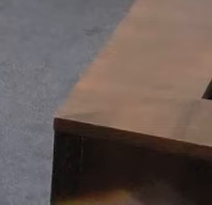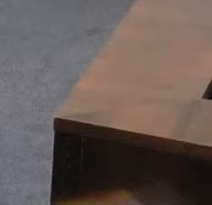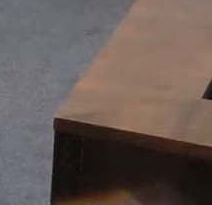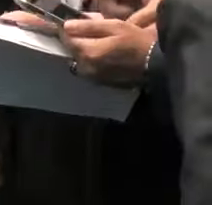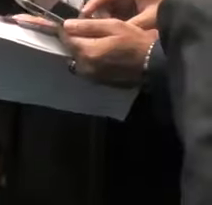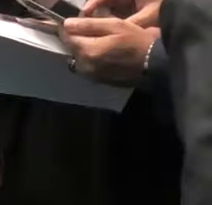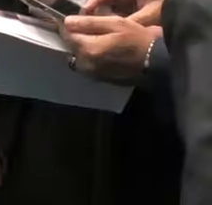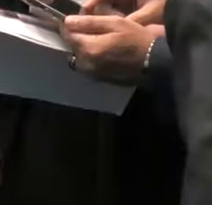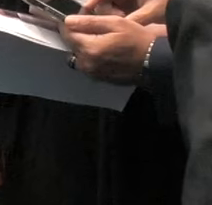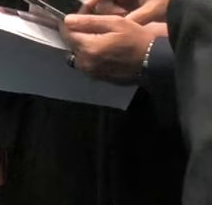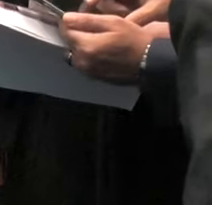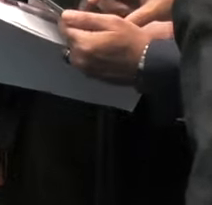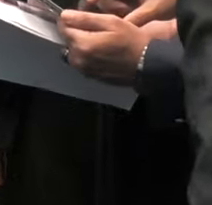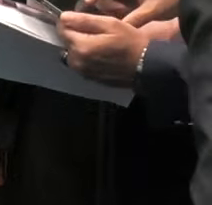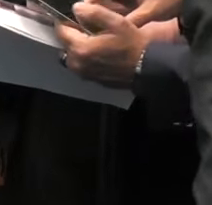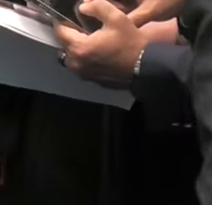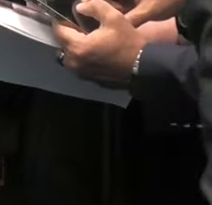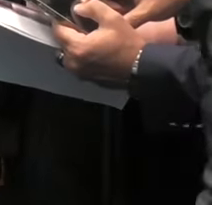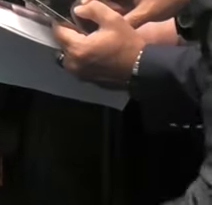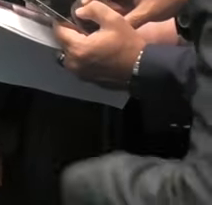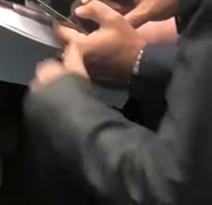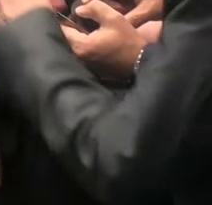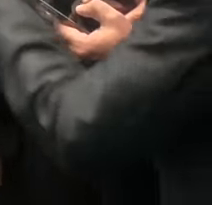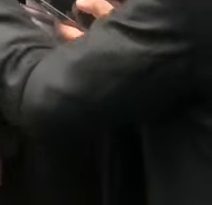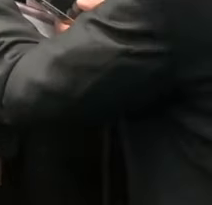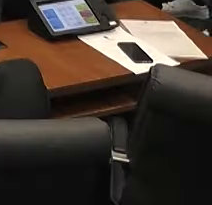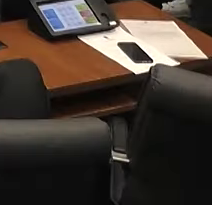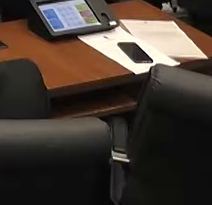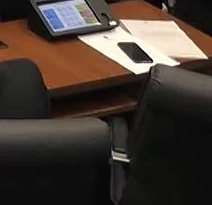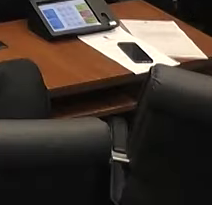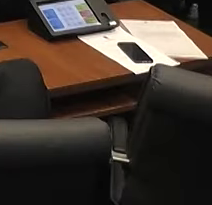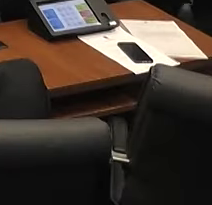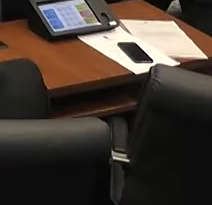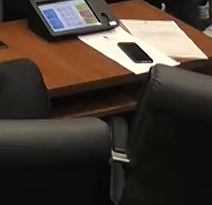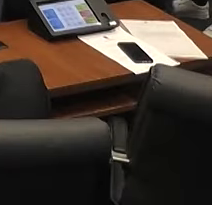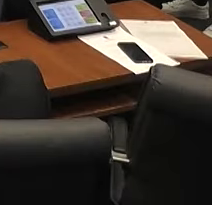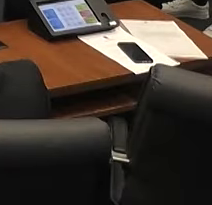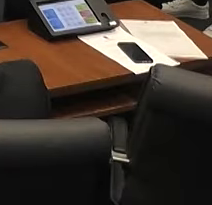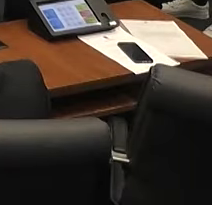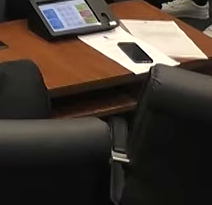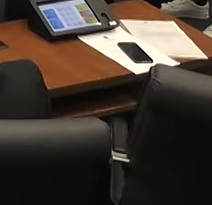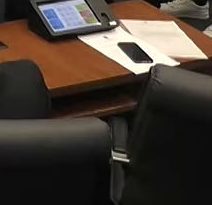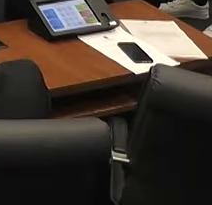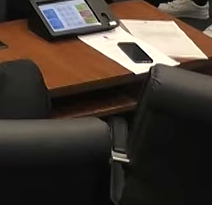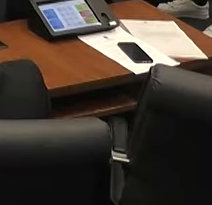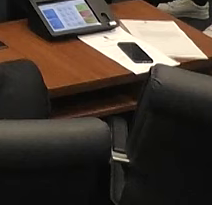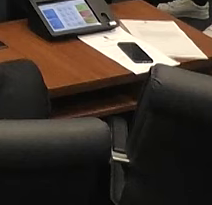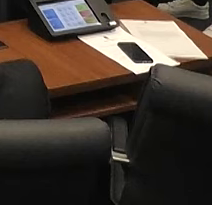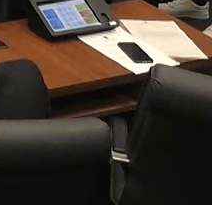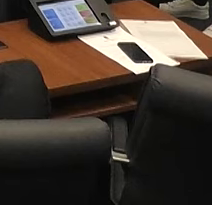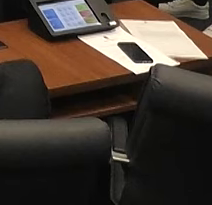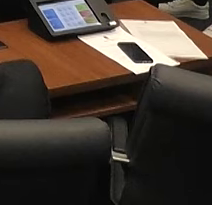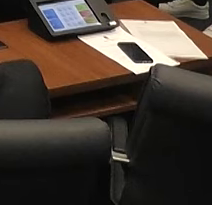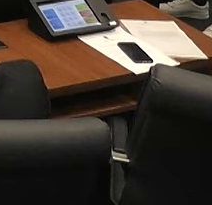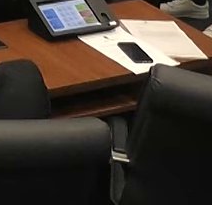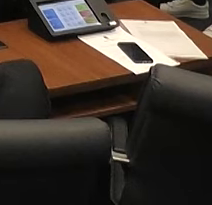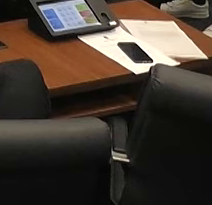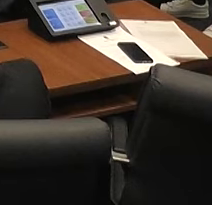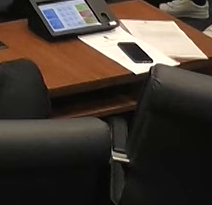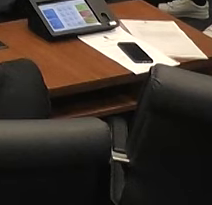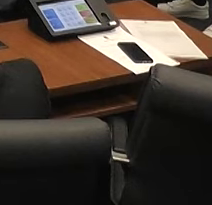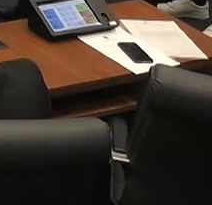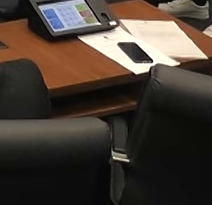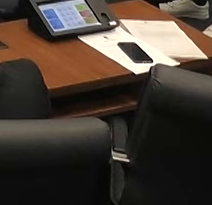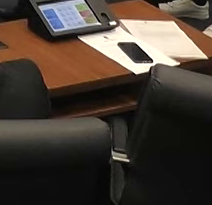gerará a remuneração dos conselheiros. Mas, eventualmente, para que isso possa acontecer... Vossa Excelência há de